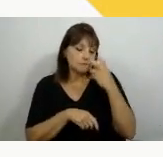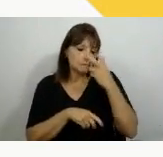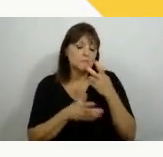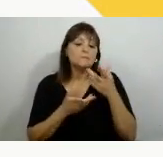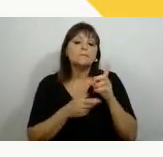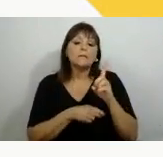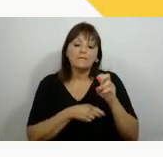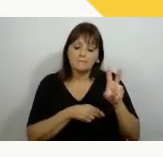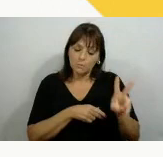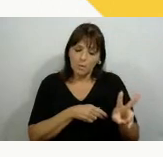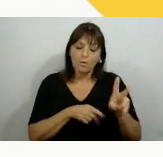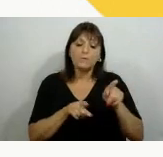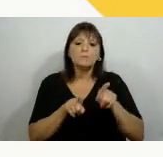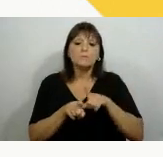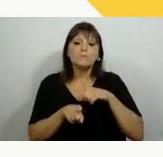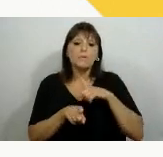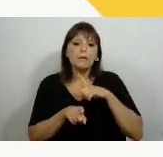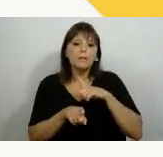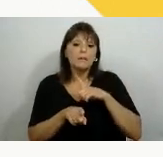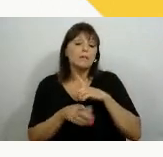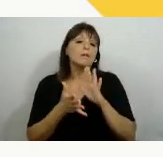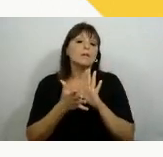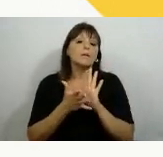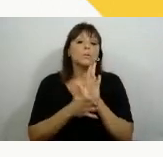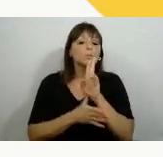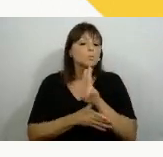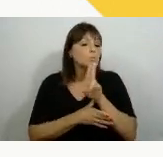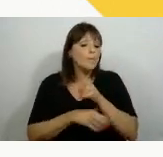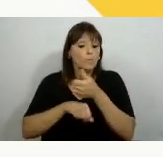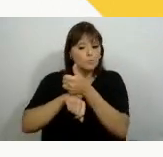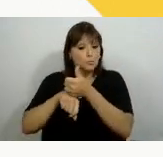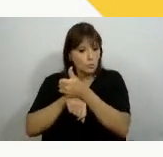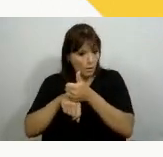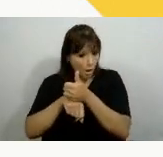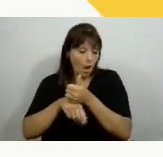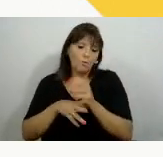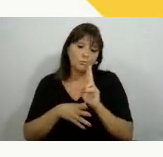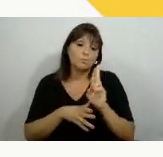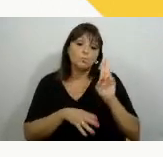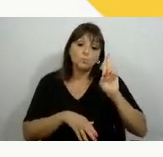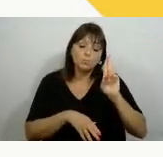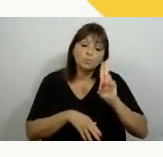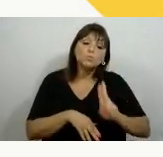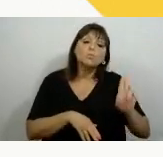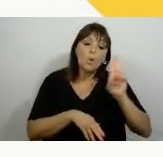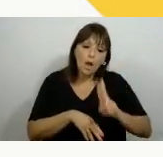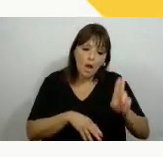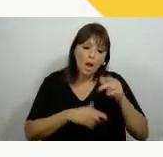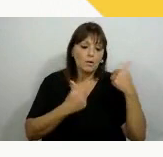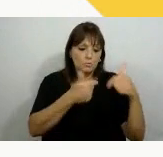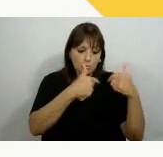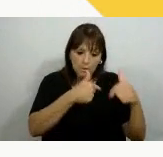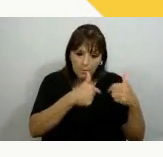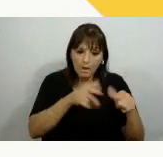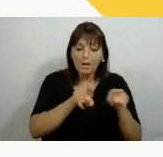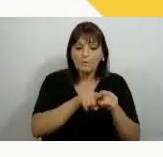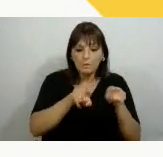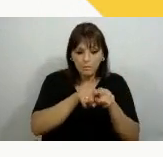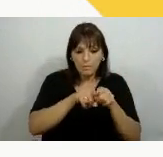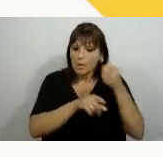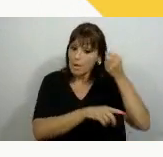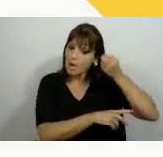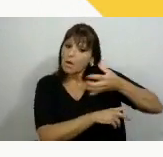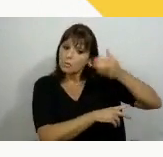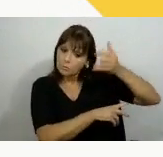vai usufruir, não só como profissional, mas enquanto usuário do do trabalho, né, da audiodescrição, então ele